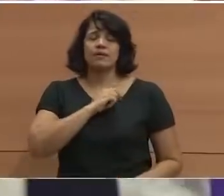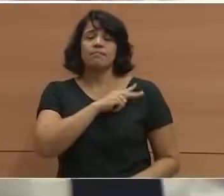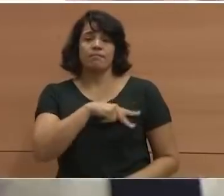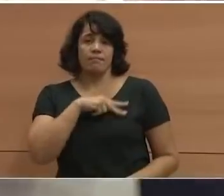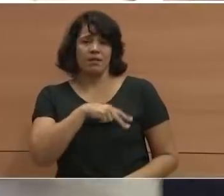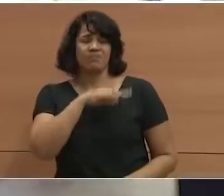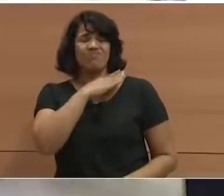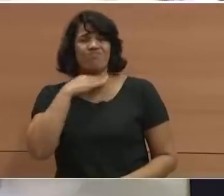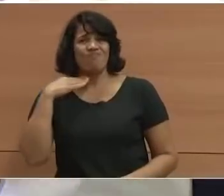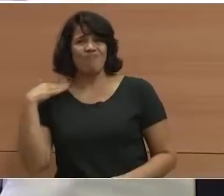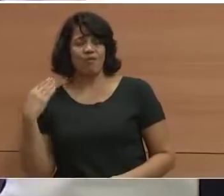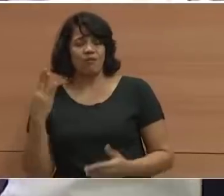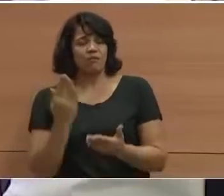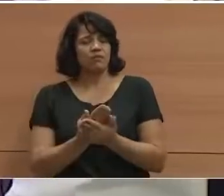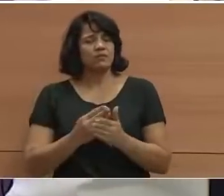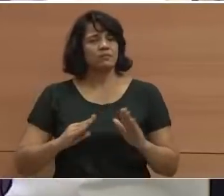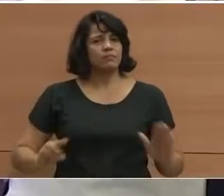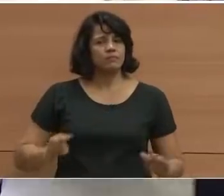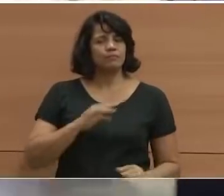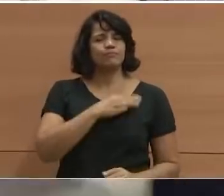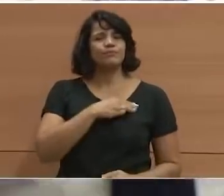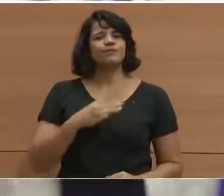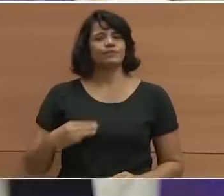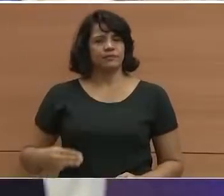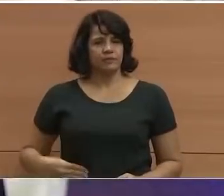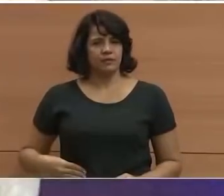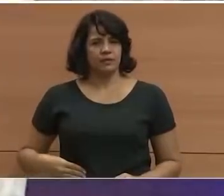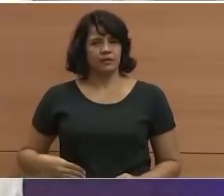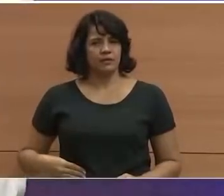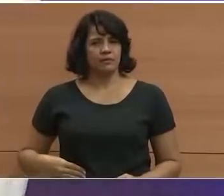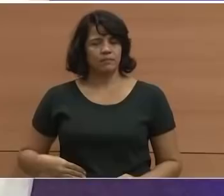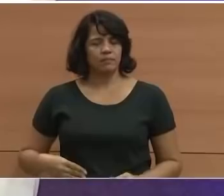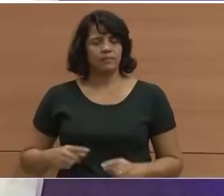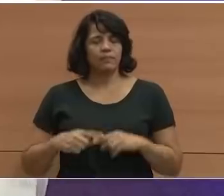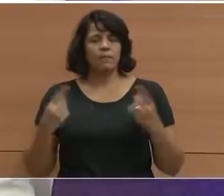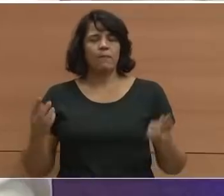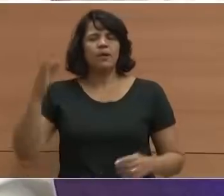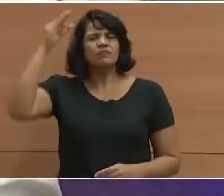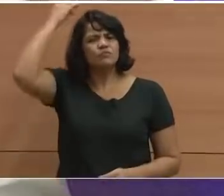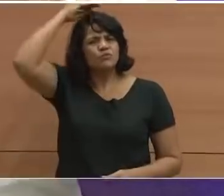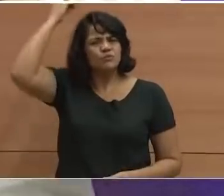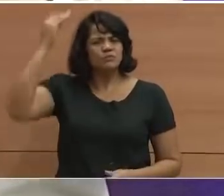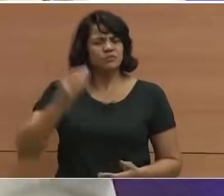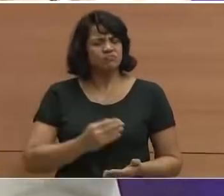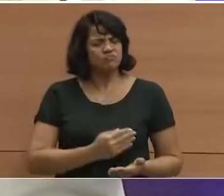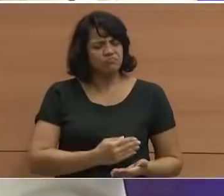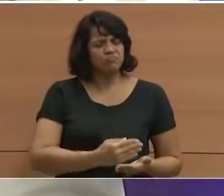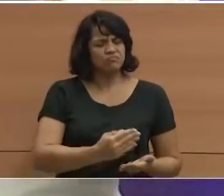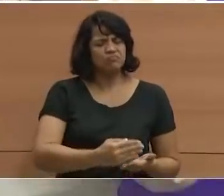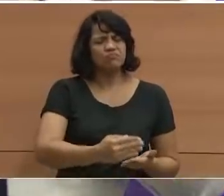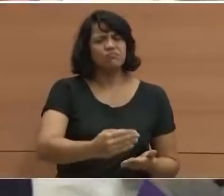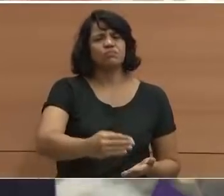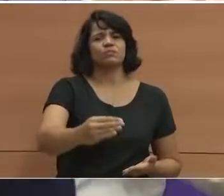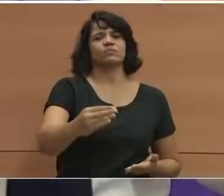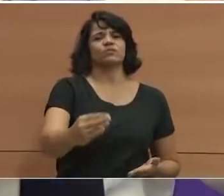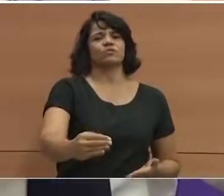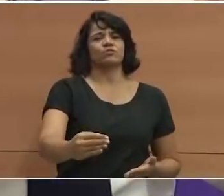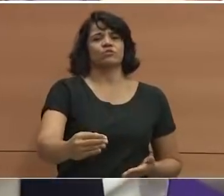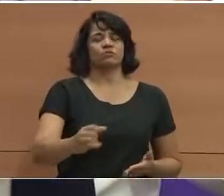deu continuidade através de João. E João deu continuidade, levar todos para a